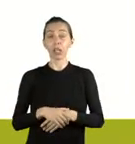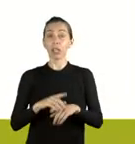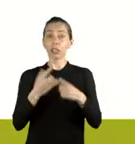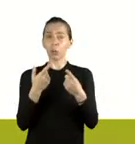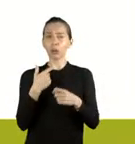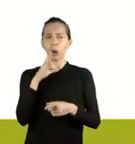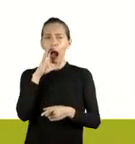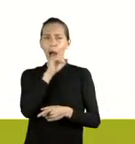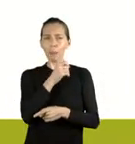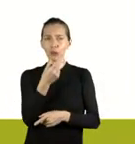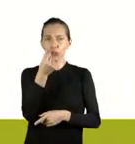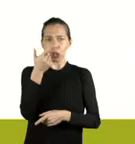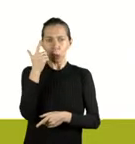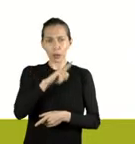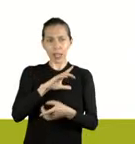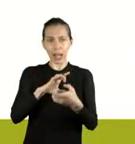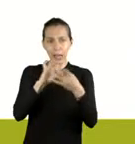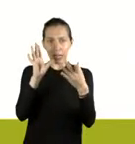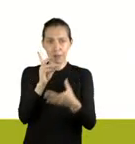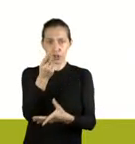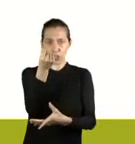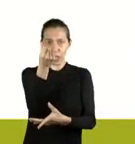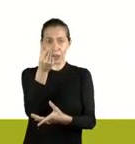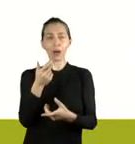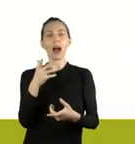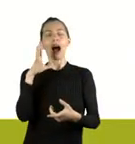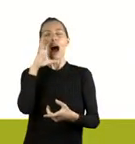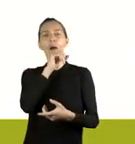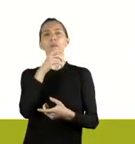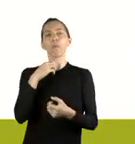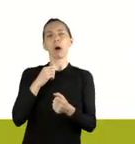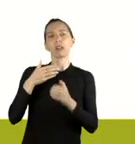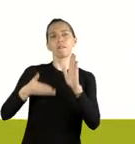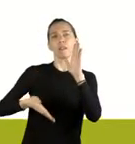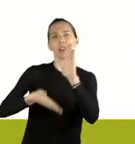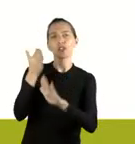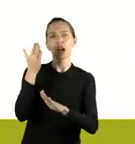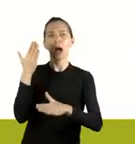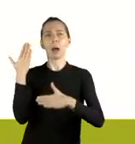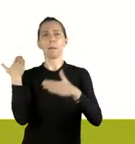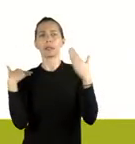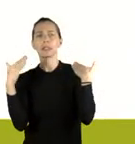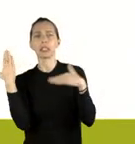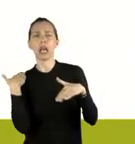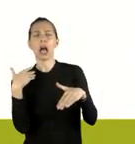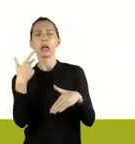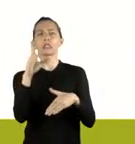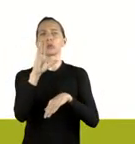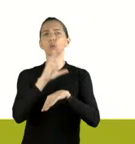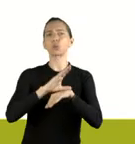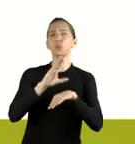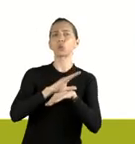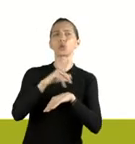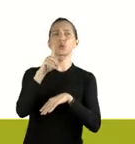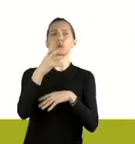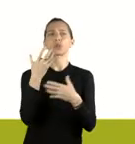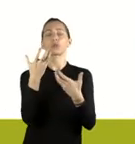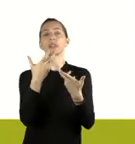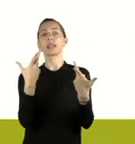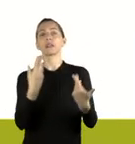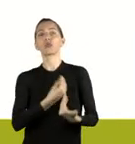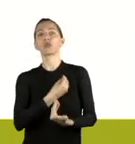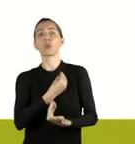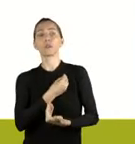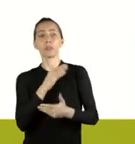poder curtir a sua vida, com a sua esposa, com a sua viagem, com o seu curso, com o seu mestrado, seu doutorado,